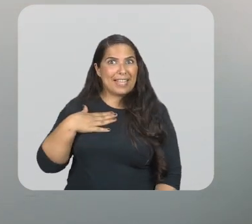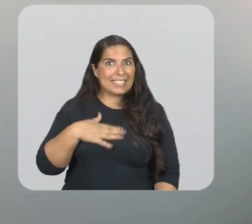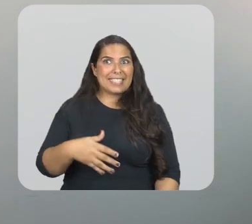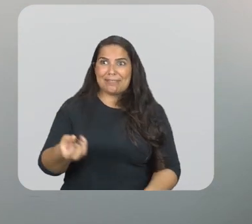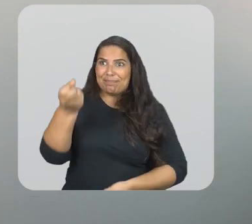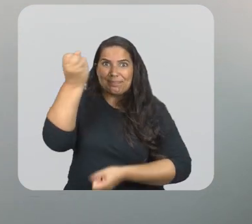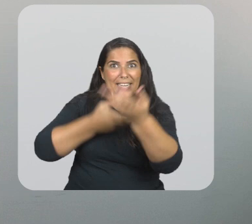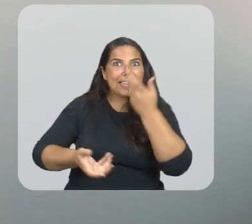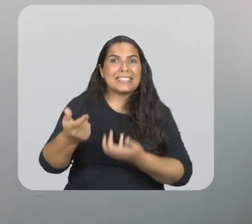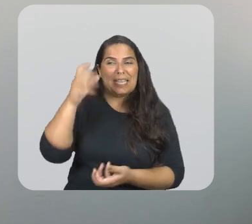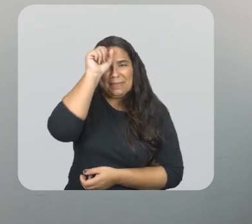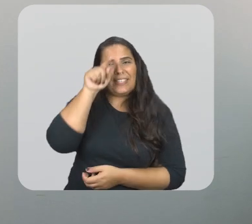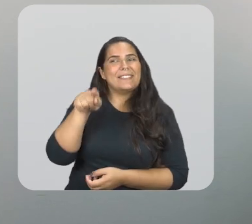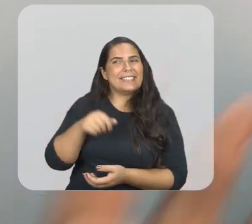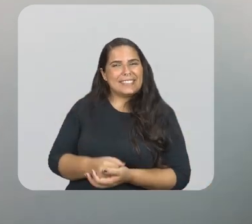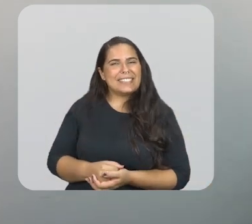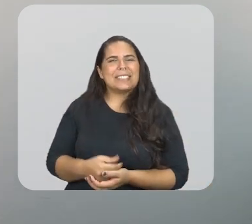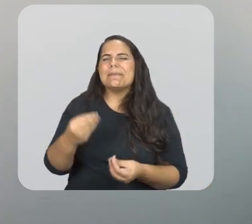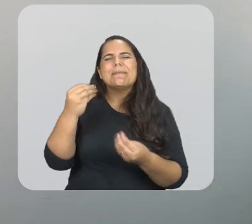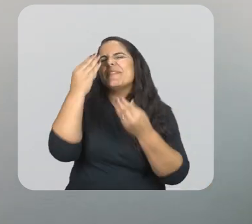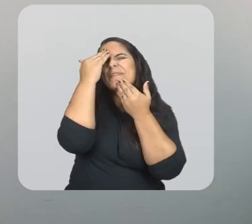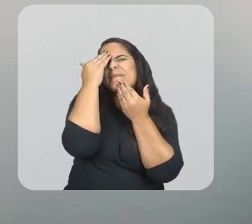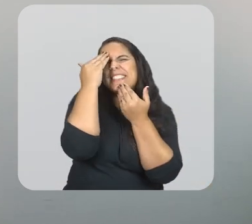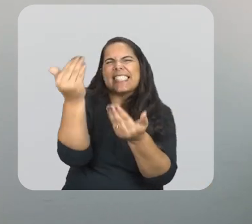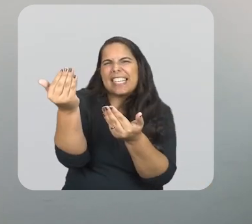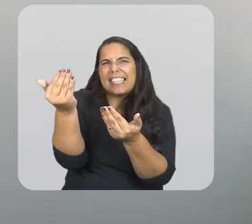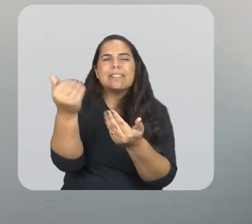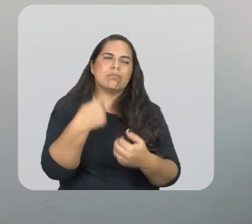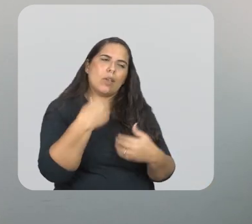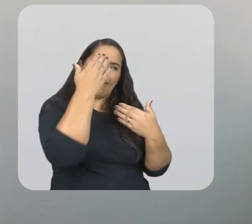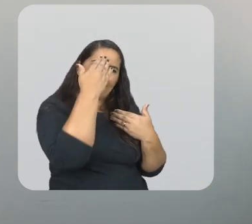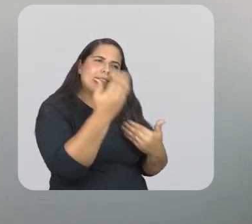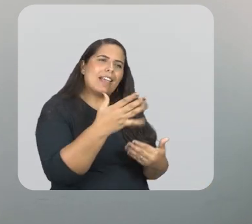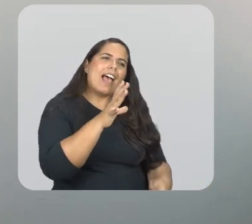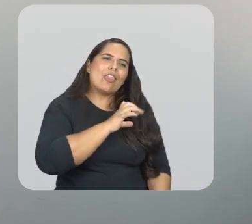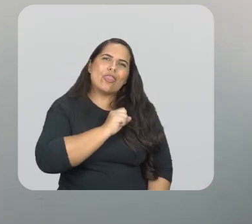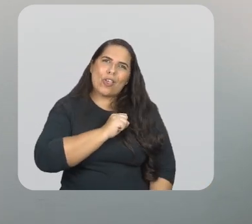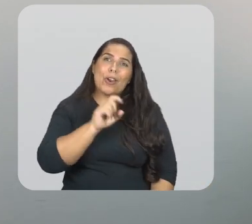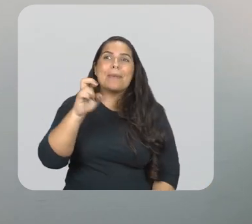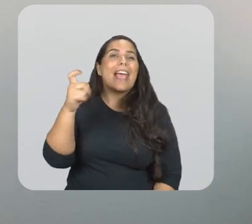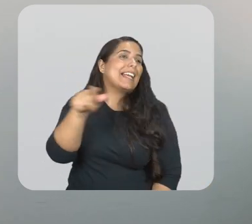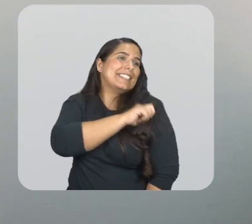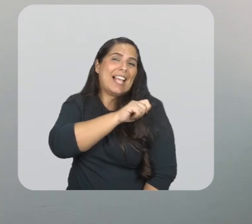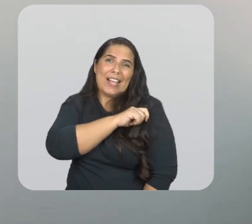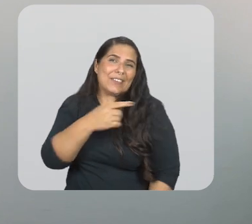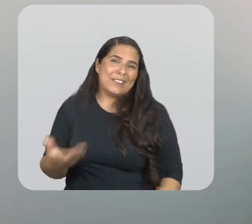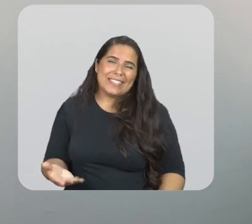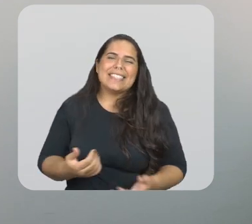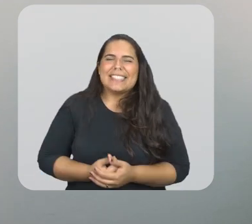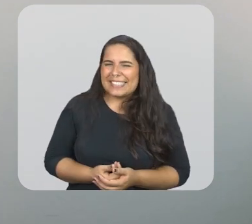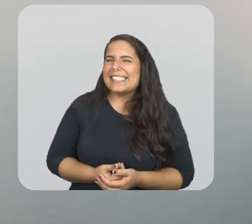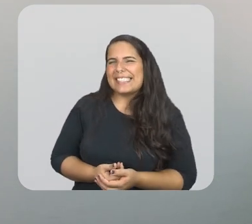um prazer te ouvir e aprender contigo. Muito, muito, muito Eu que agradeço, adoro você, minha ex-aluna, então ela sabe tudo que